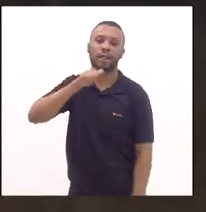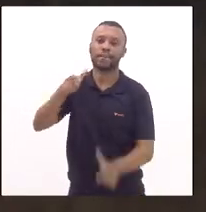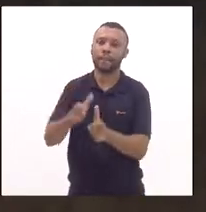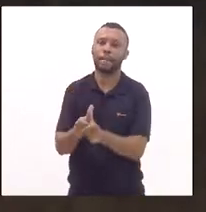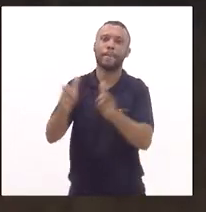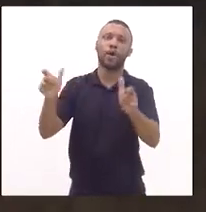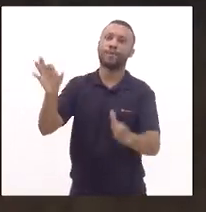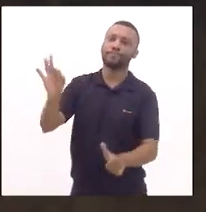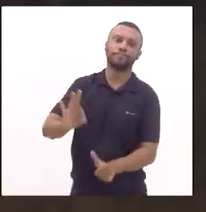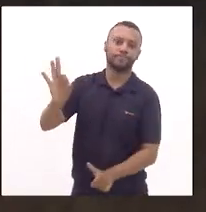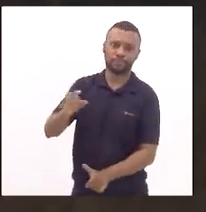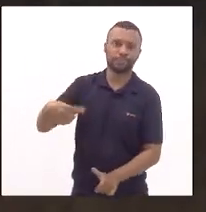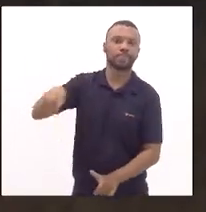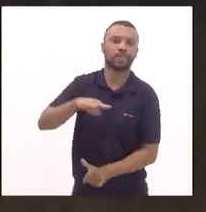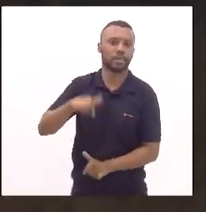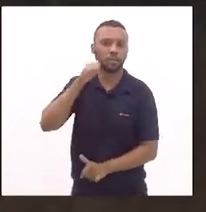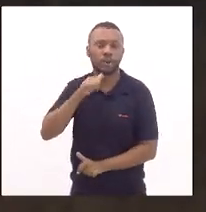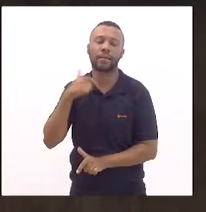parcela